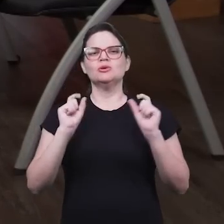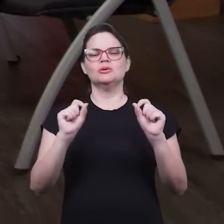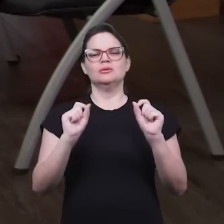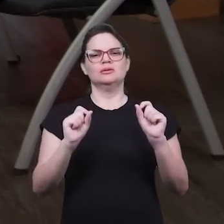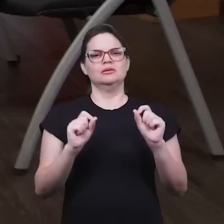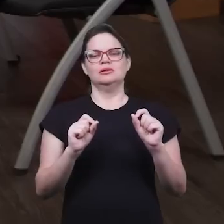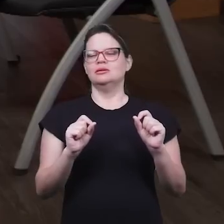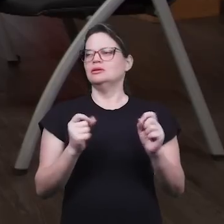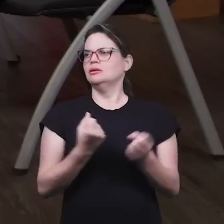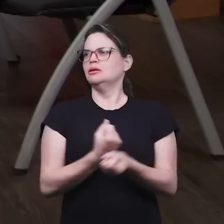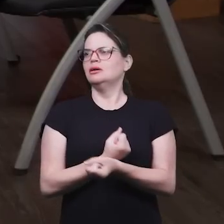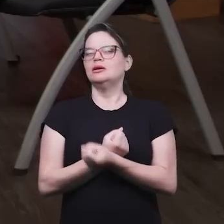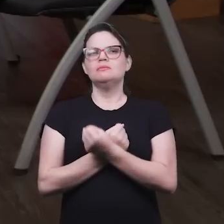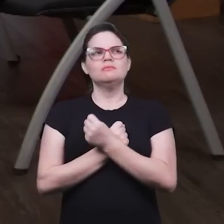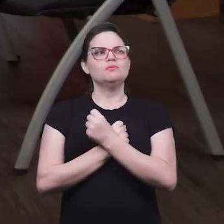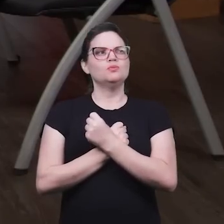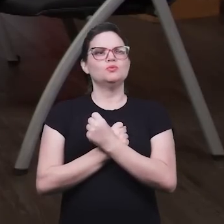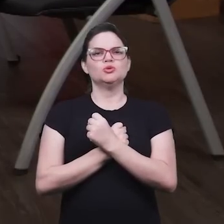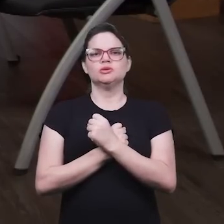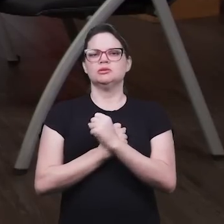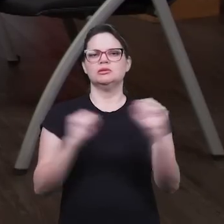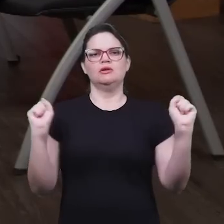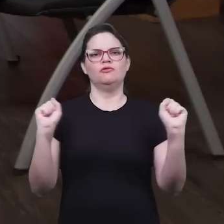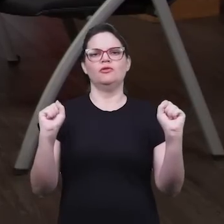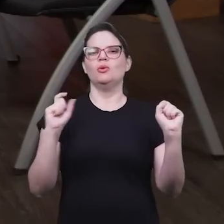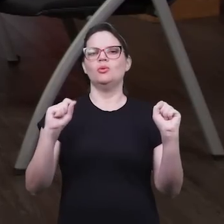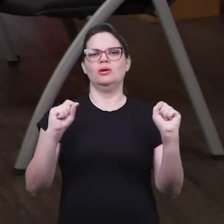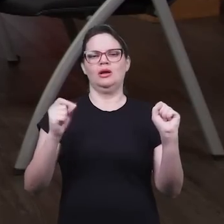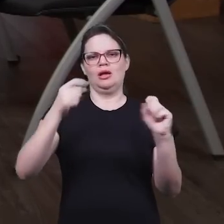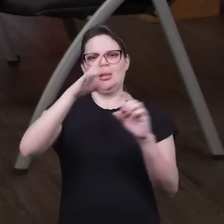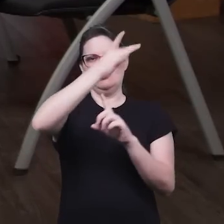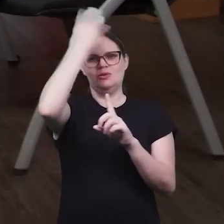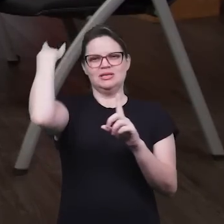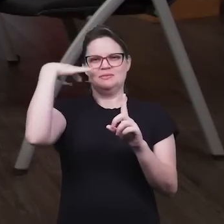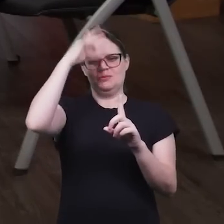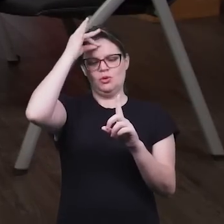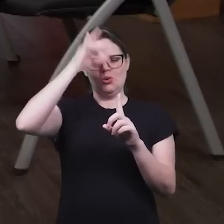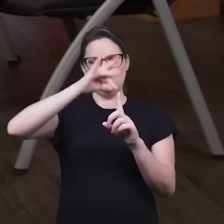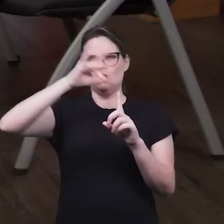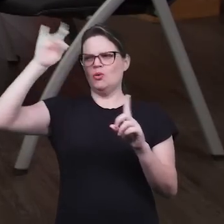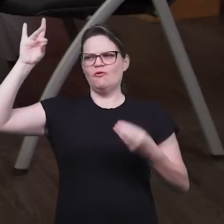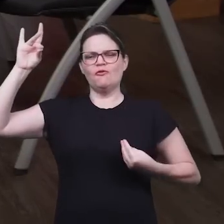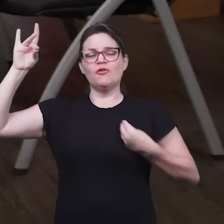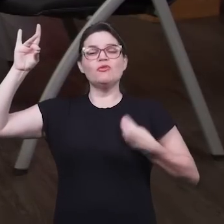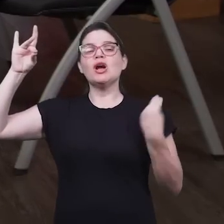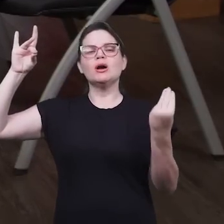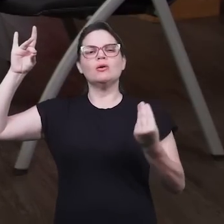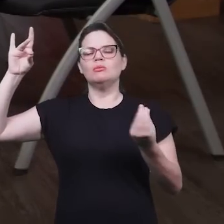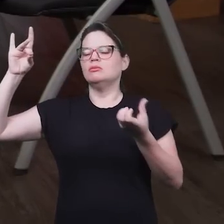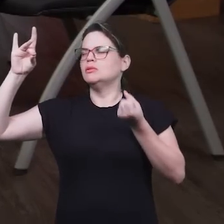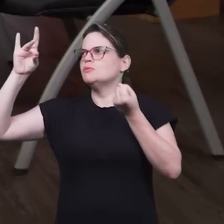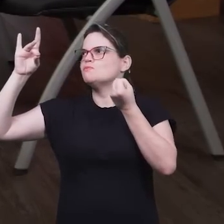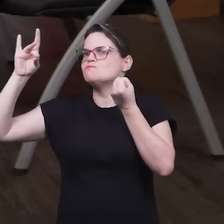aspas, seria impossível viver sem o Espírito Santo. O que dizer disso?